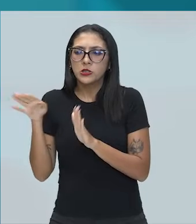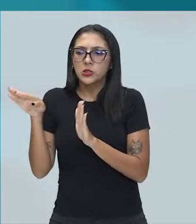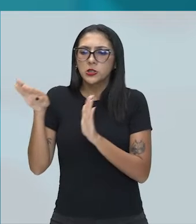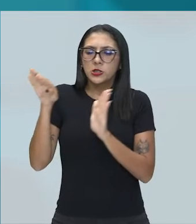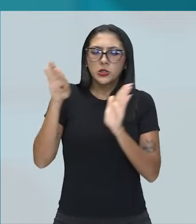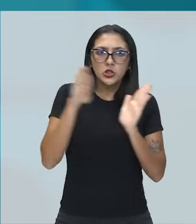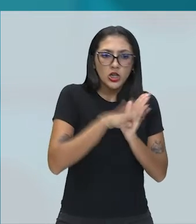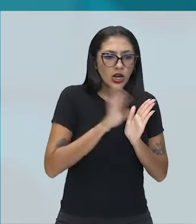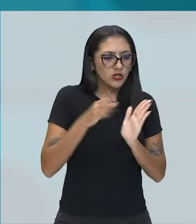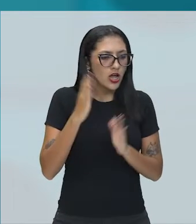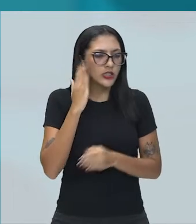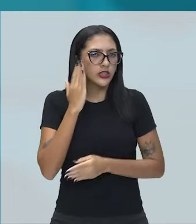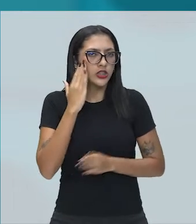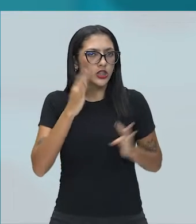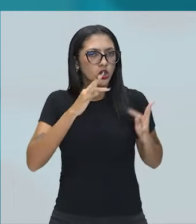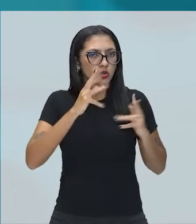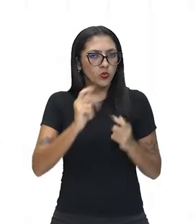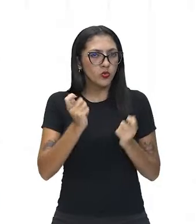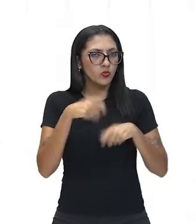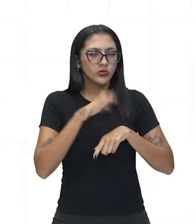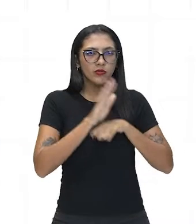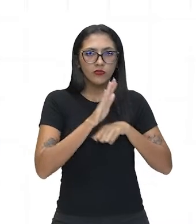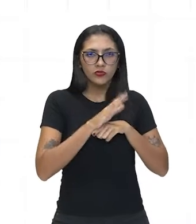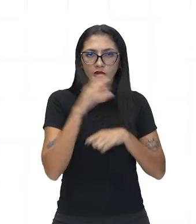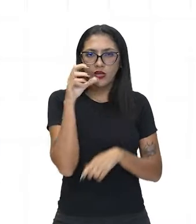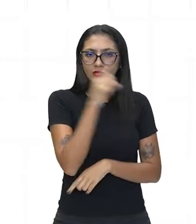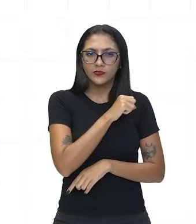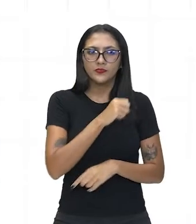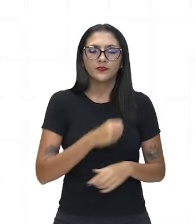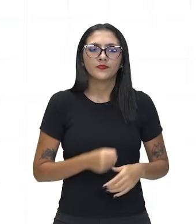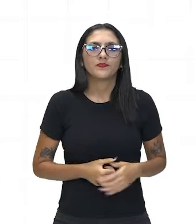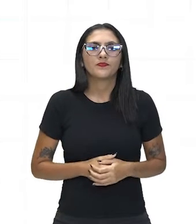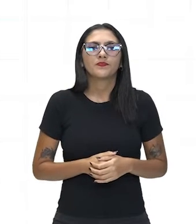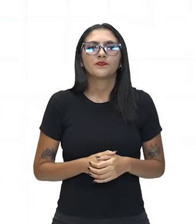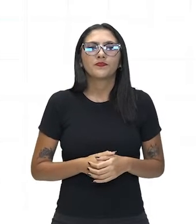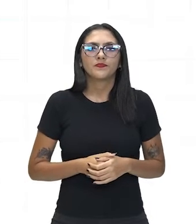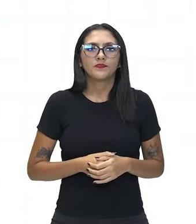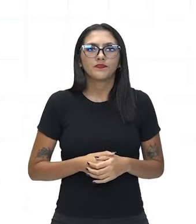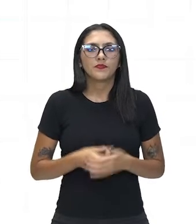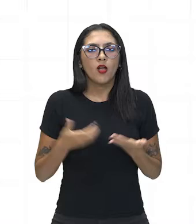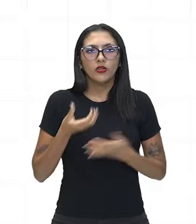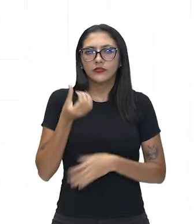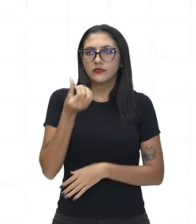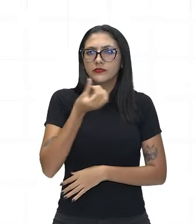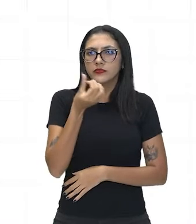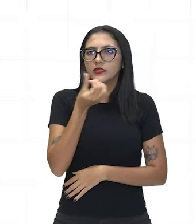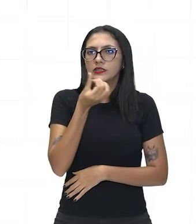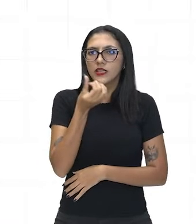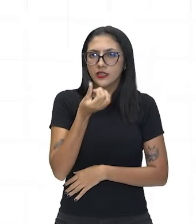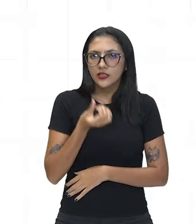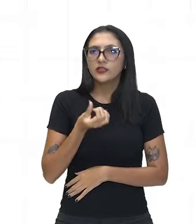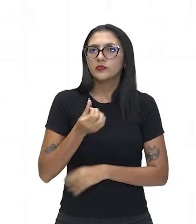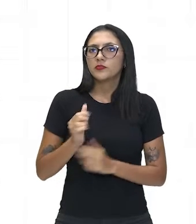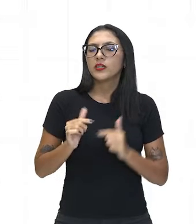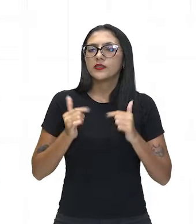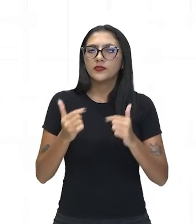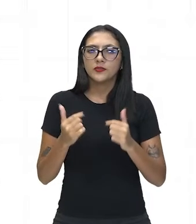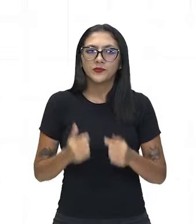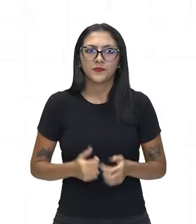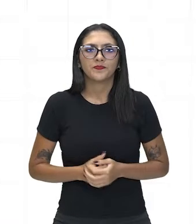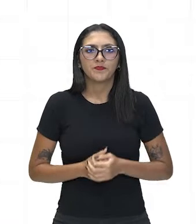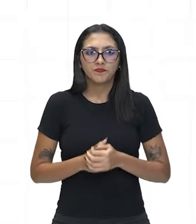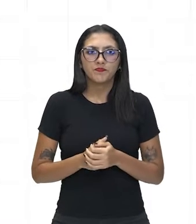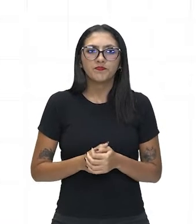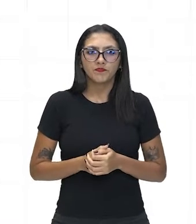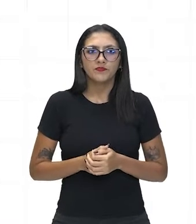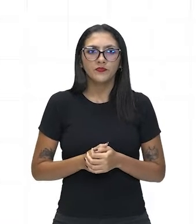aquela situação. Prosseguindo aí na nossa cartela, nós vamos ver que a nossa sexta ação é agir somente